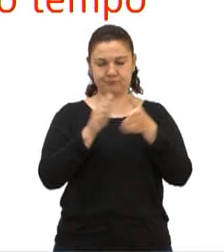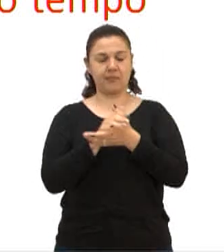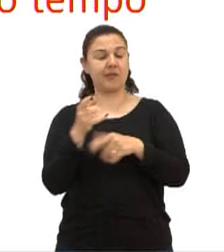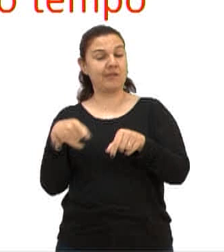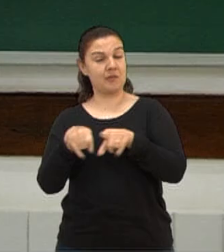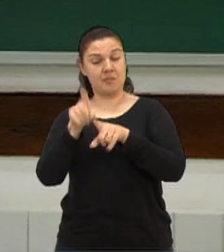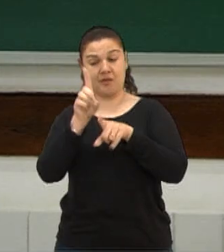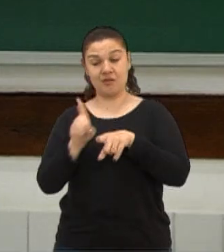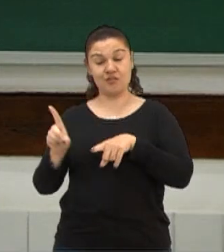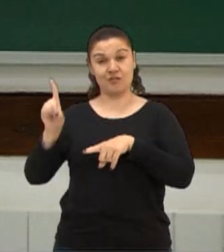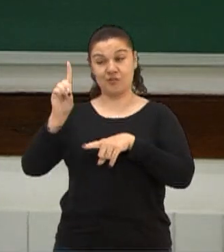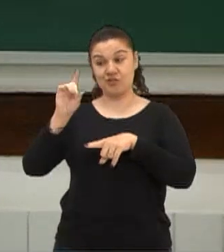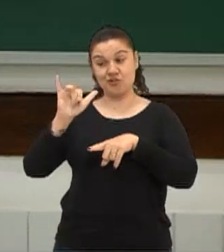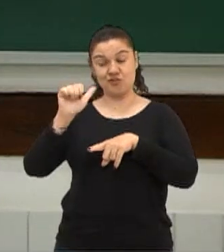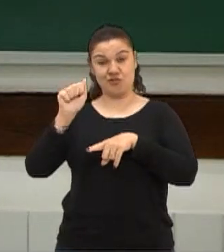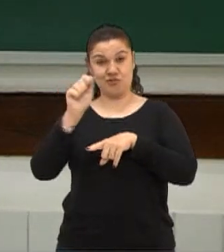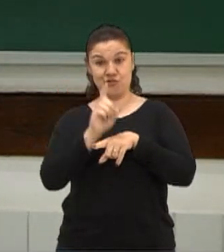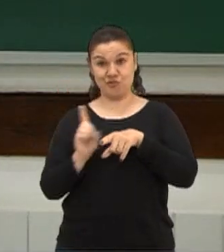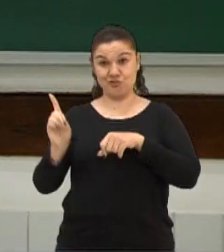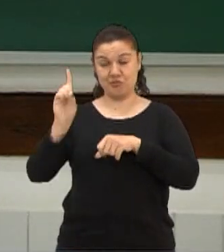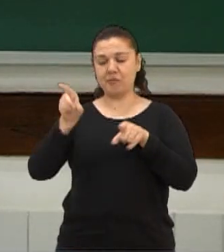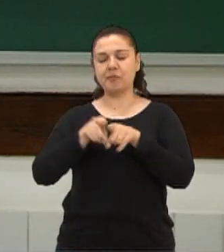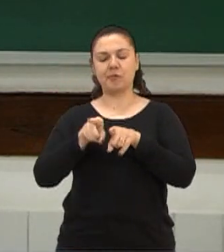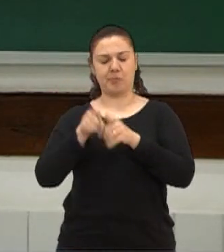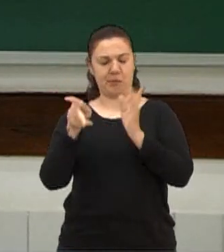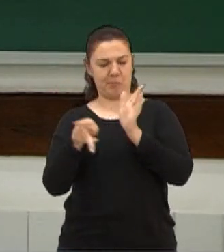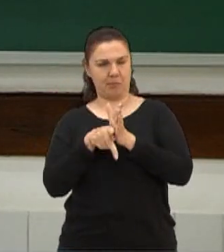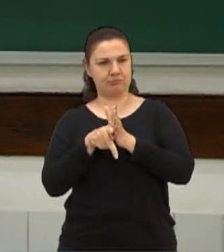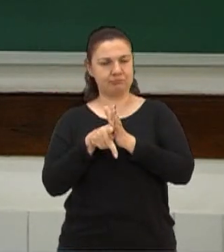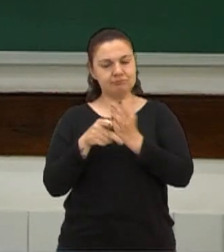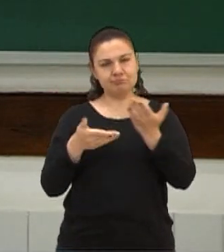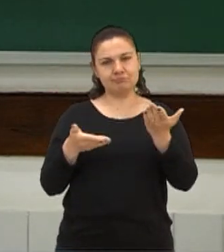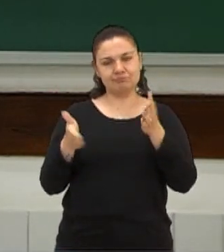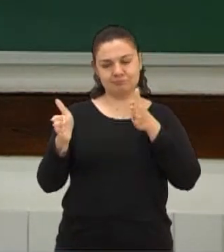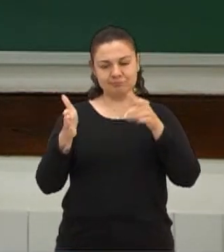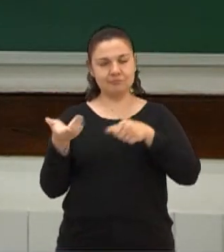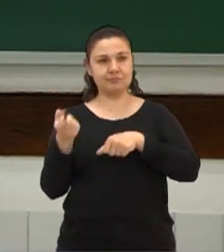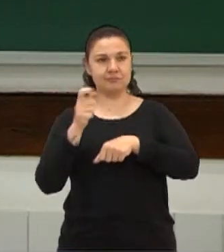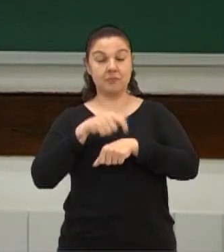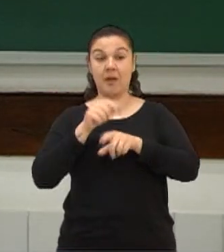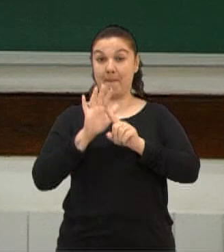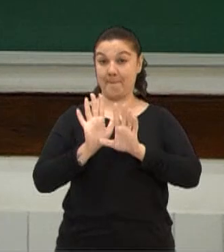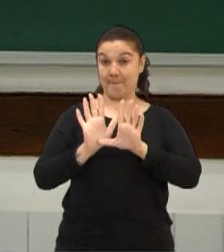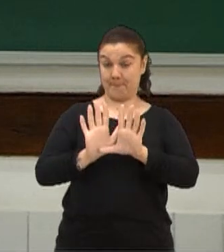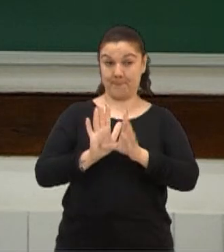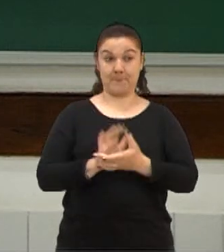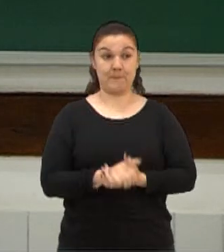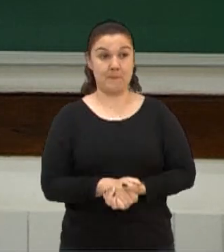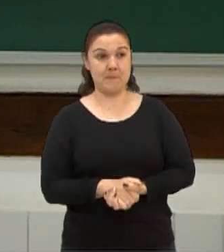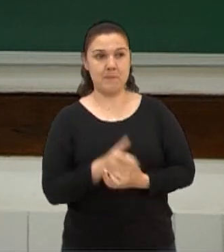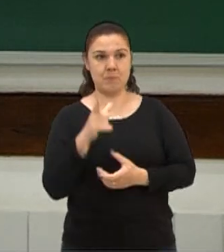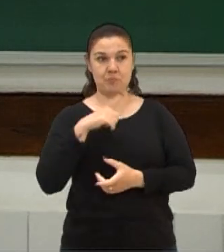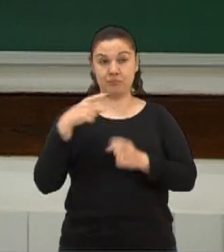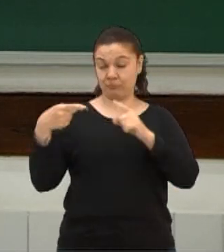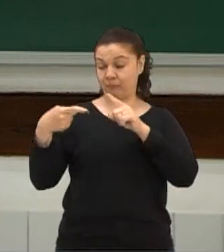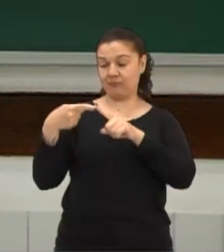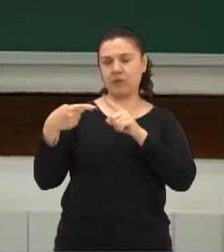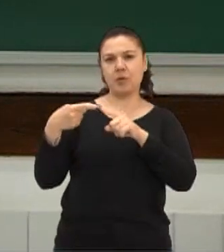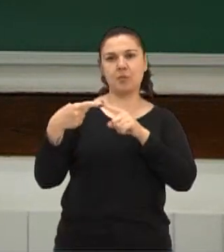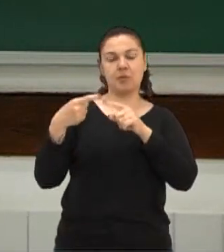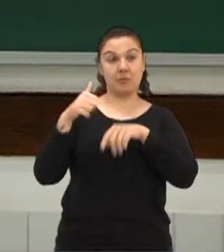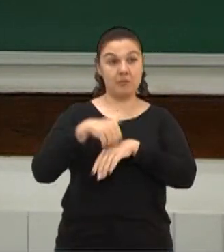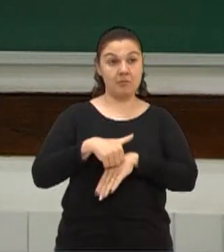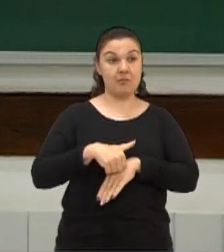e a palavra dia, que também dá a ideia de tempo. Mas eu tenho ali, no primeiro verso,